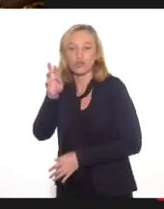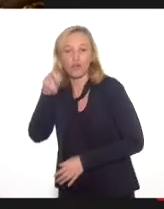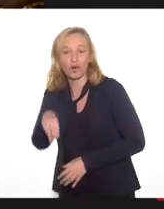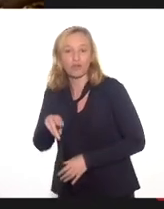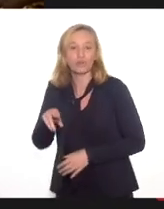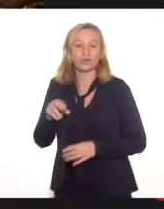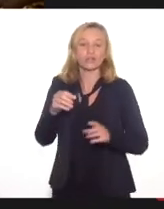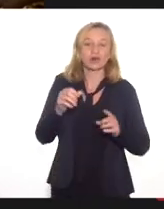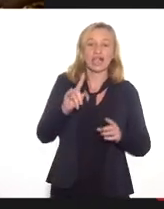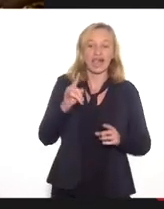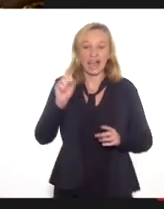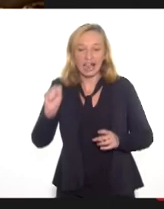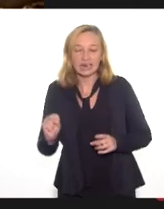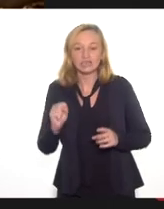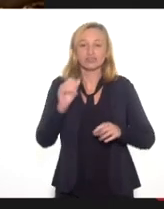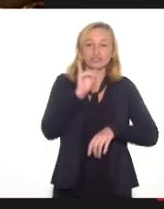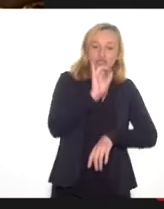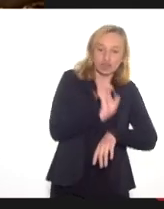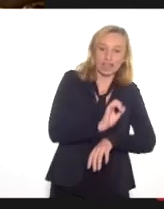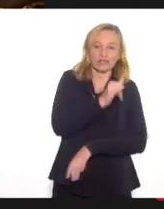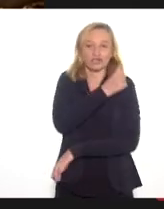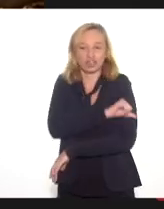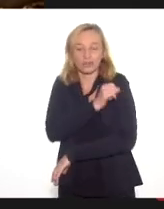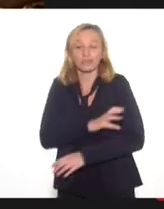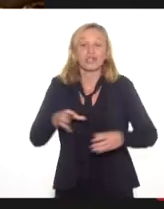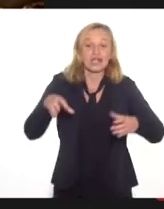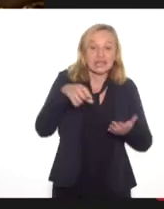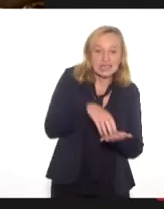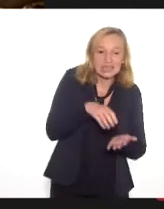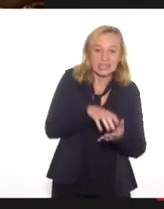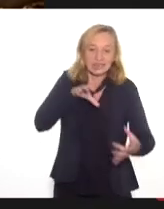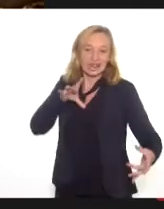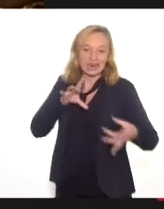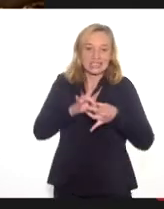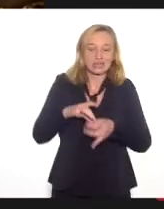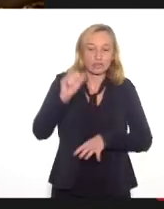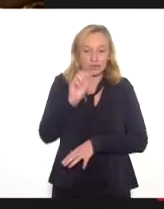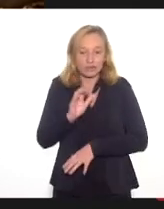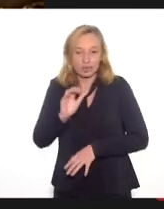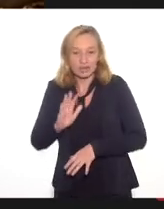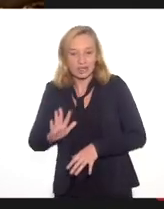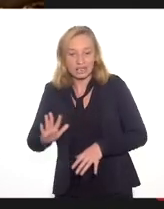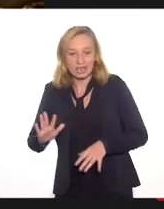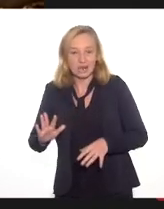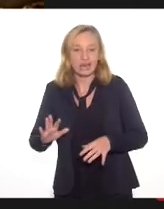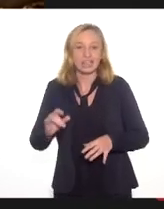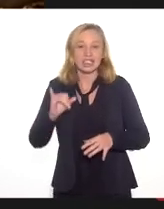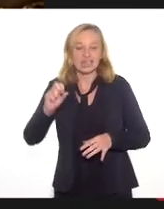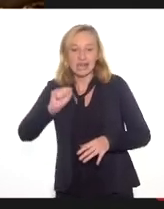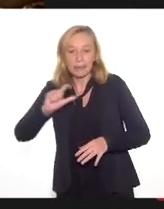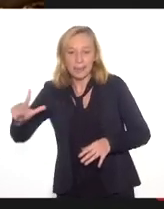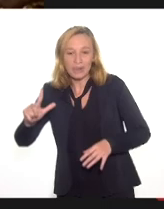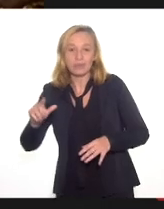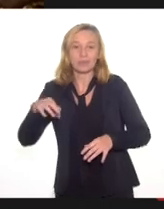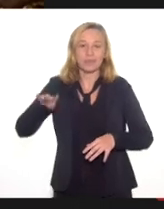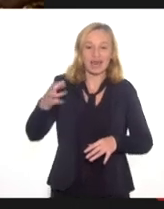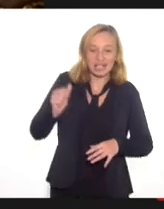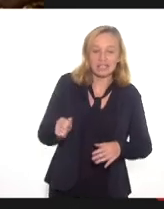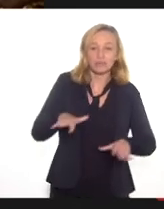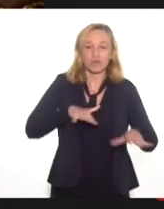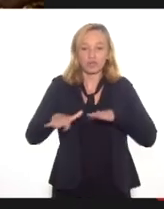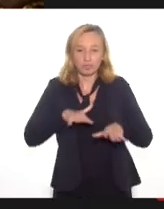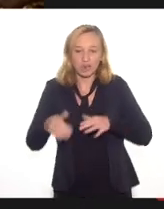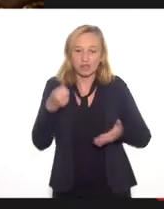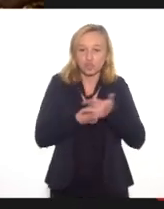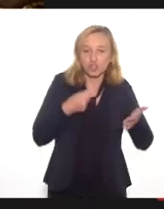AIDS no Estado do Rio de Janeiro Centro de Integração Social Isabel Maria Movimento Nacional